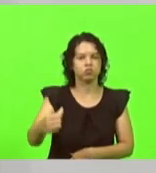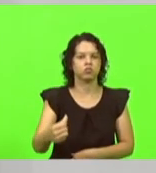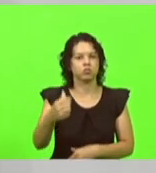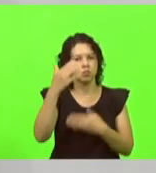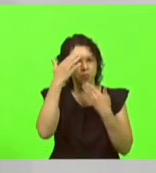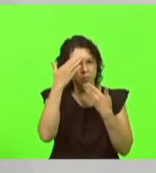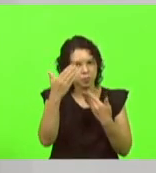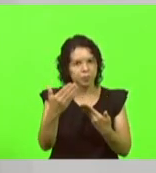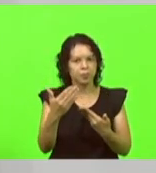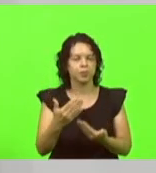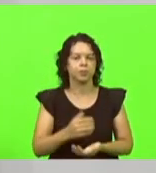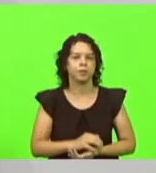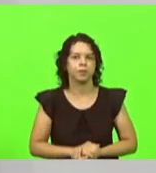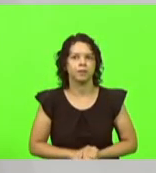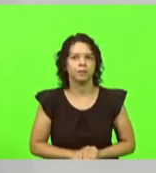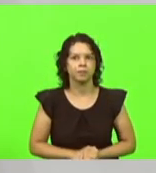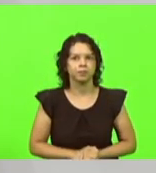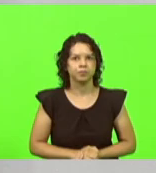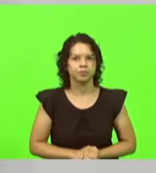deputado.